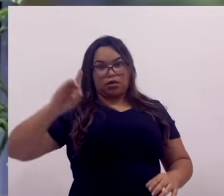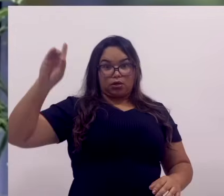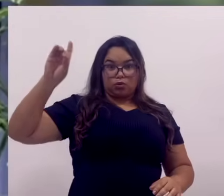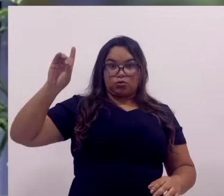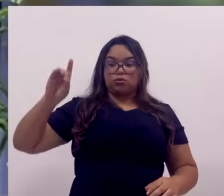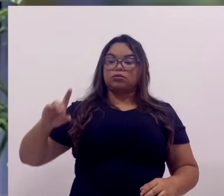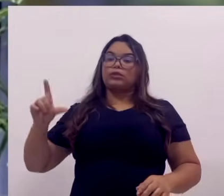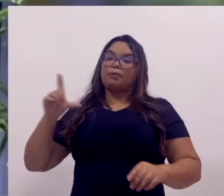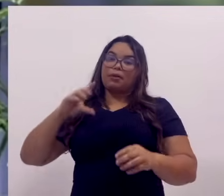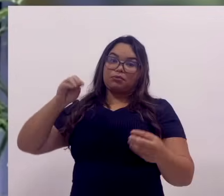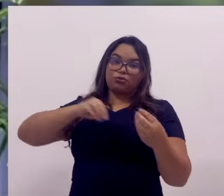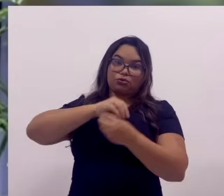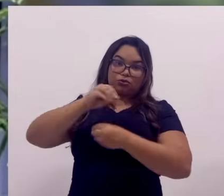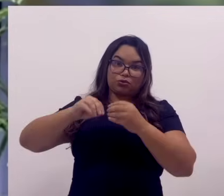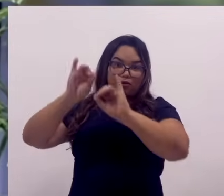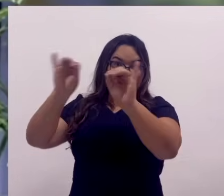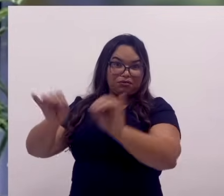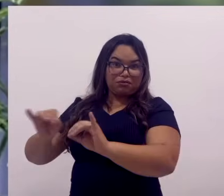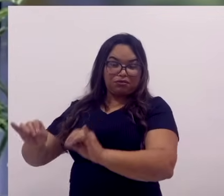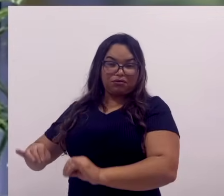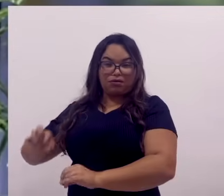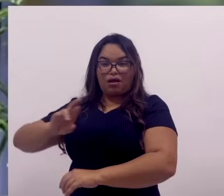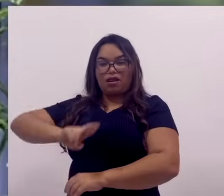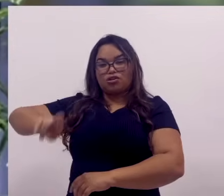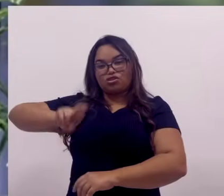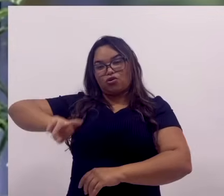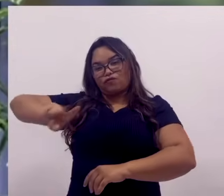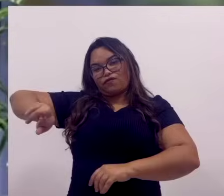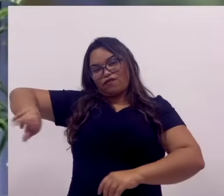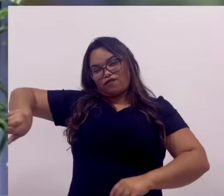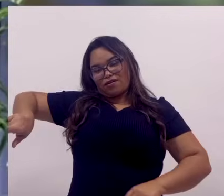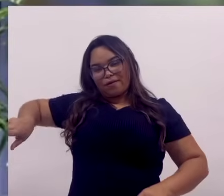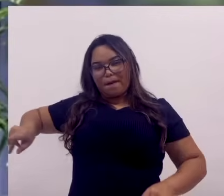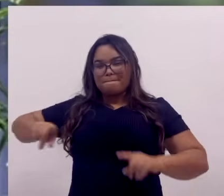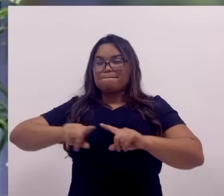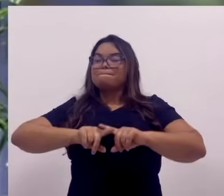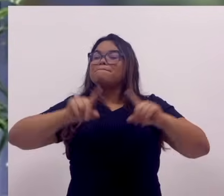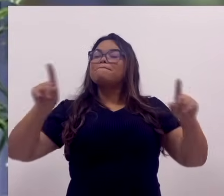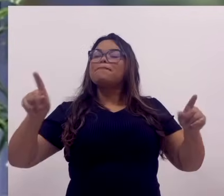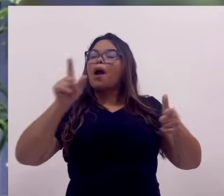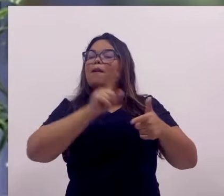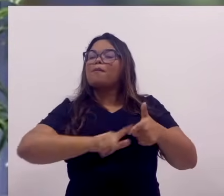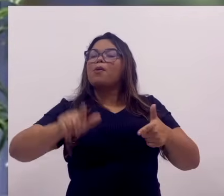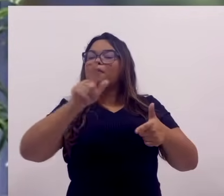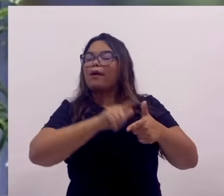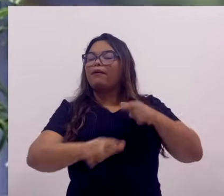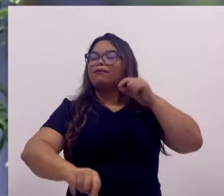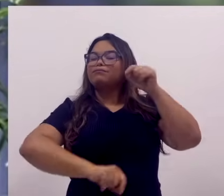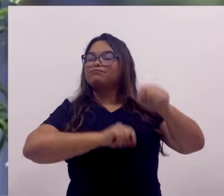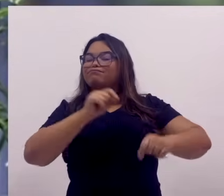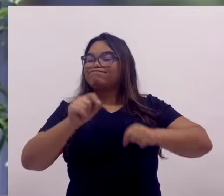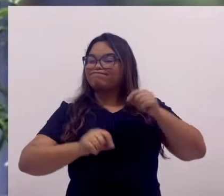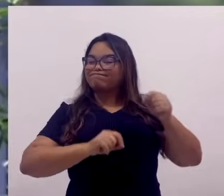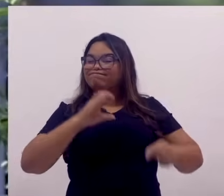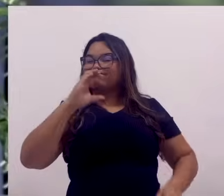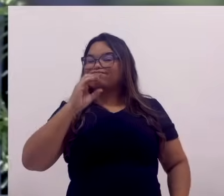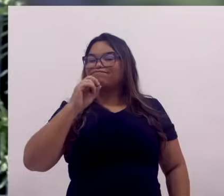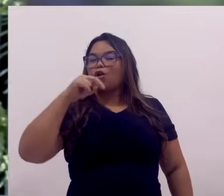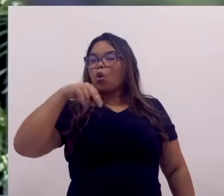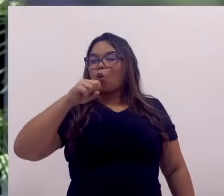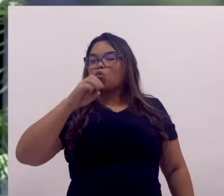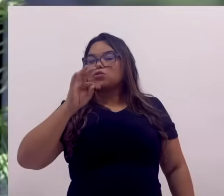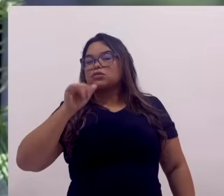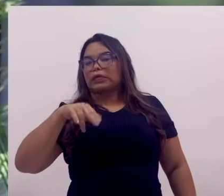Sabem qual era? A palavra de Deus. Constantino tinha um problema com a palavra de Deus, porque ela é como